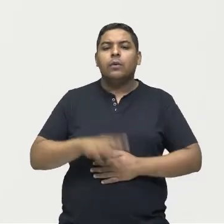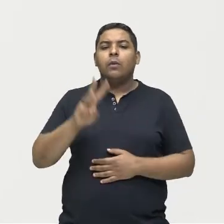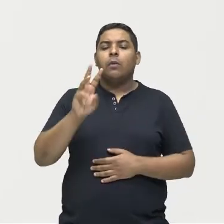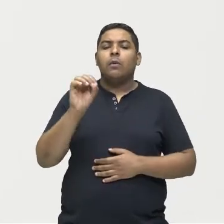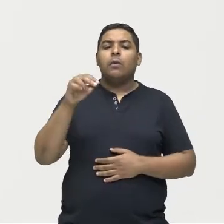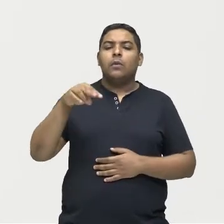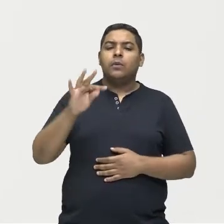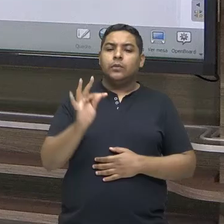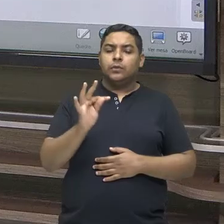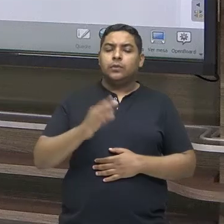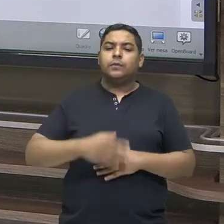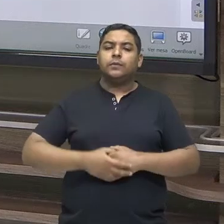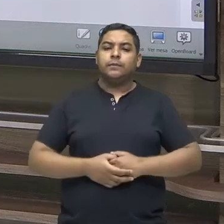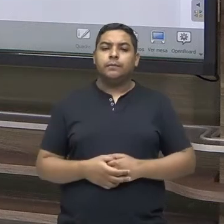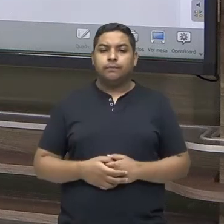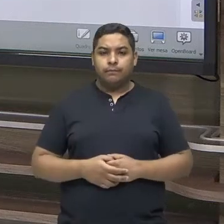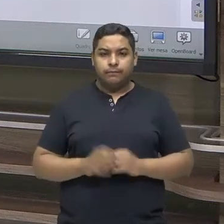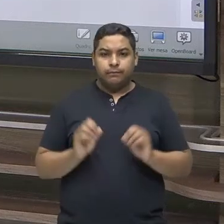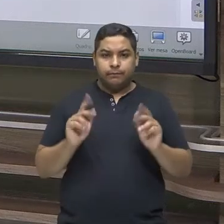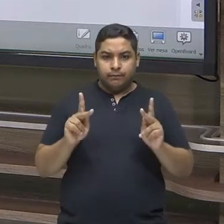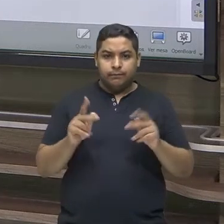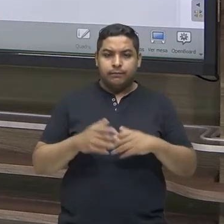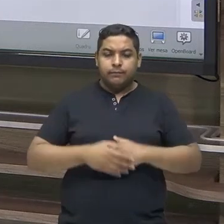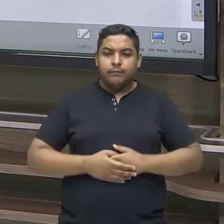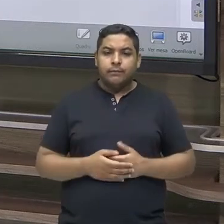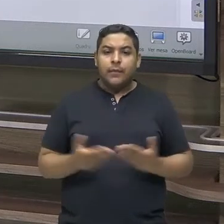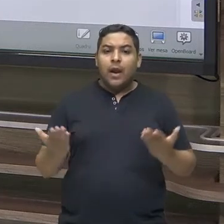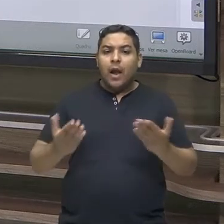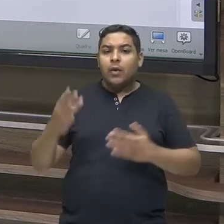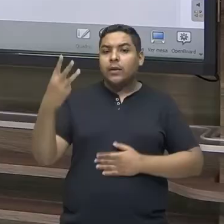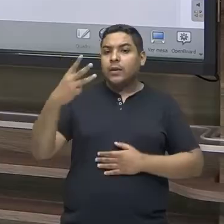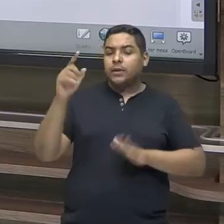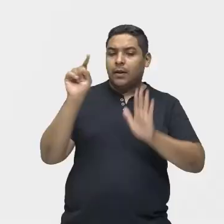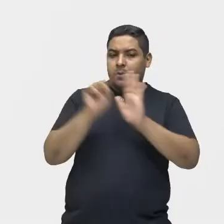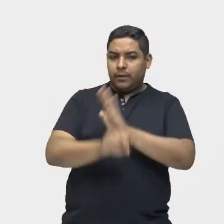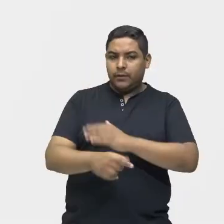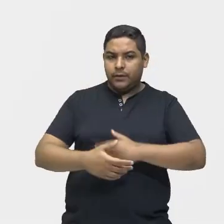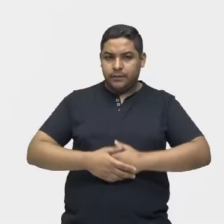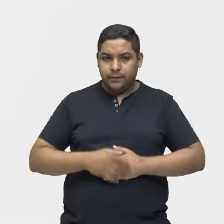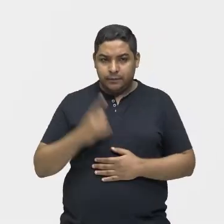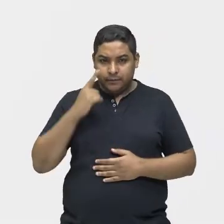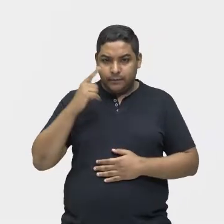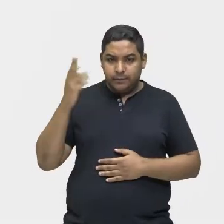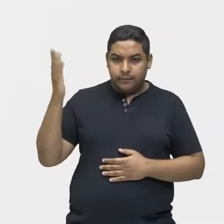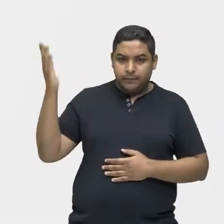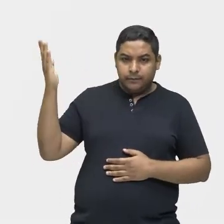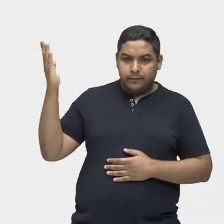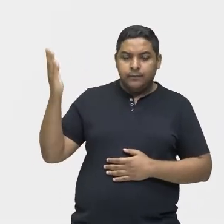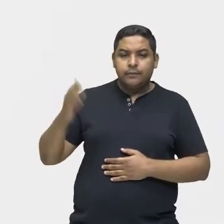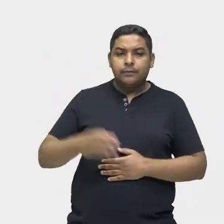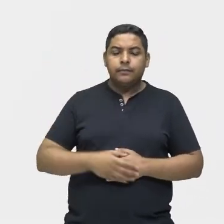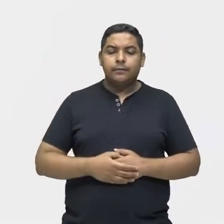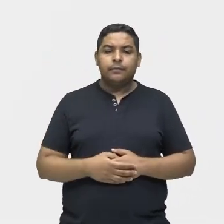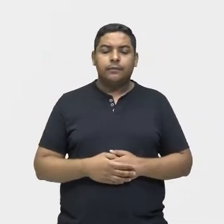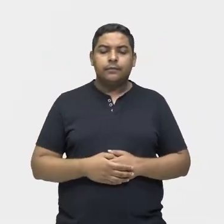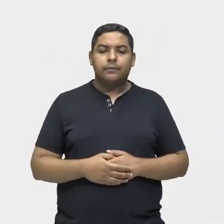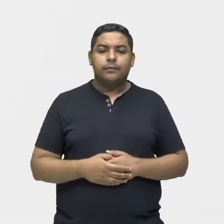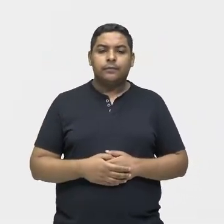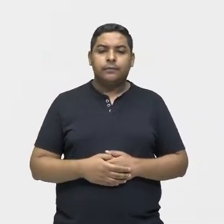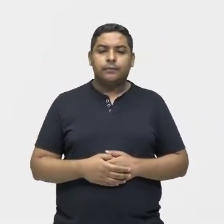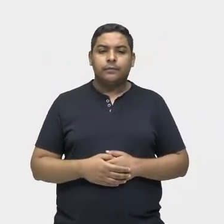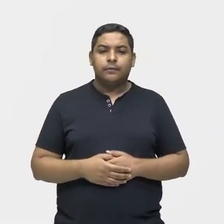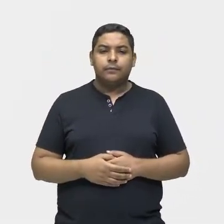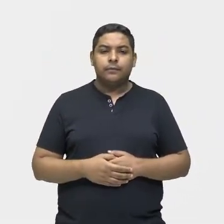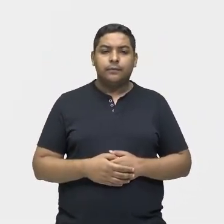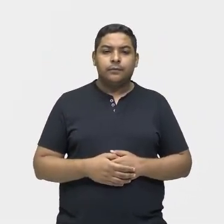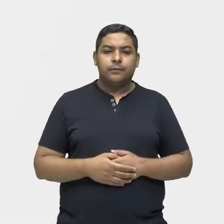Tá certo? Então, esse é o nosso comentário dessa questão. Vamos agora para a nossa terceira questão. Olha só. Na nossa questão 3, nós temos o